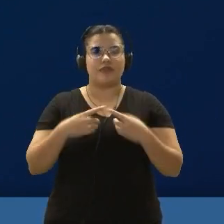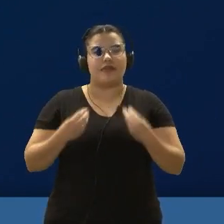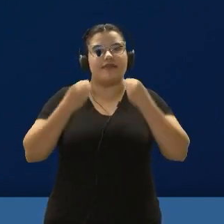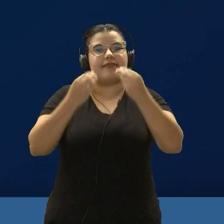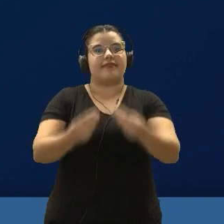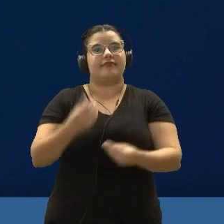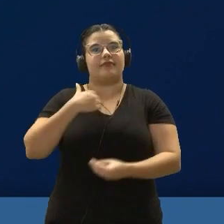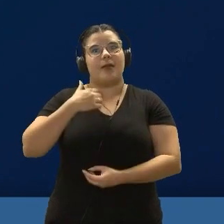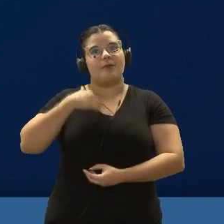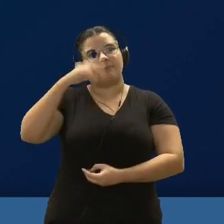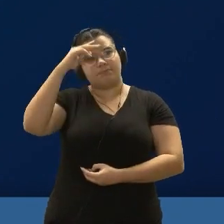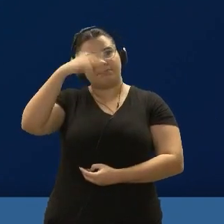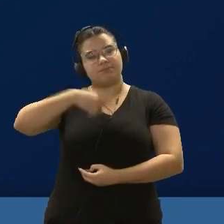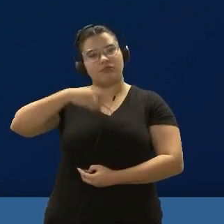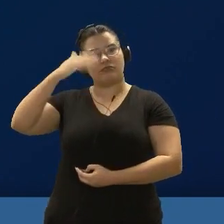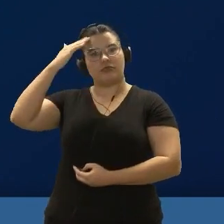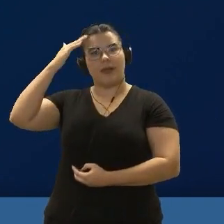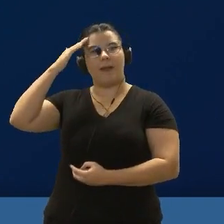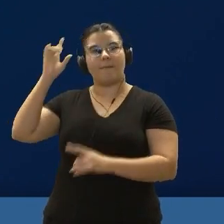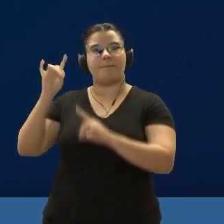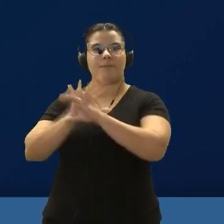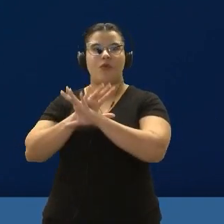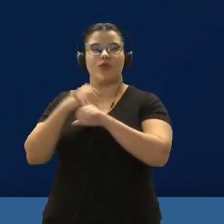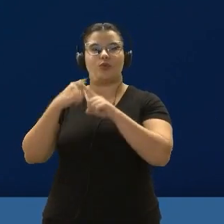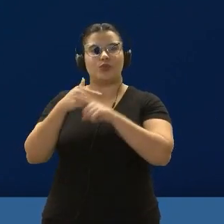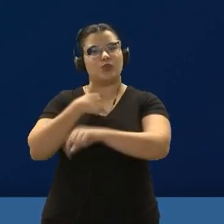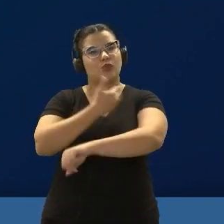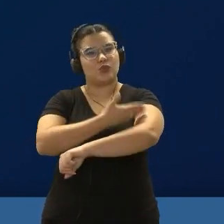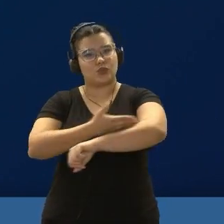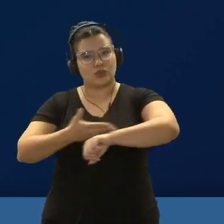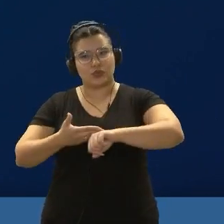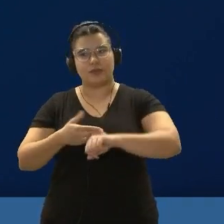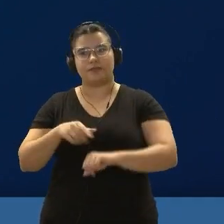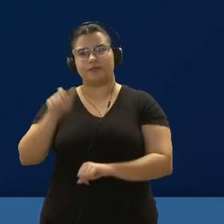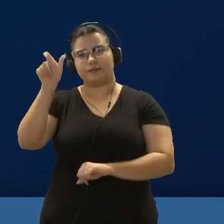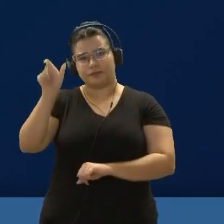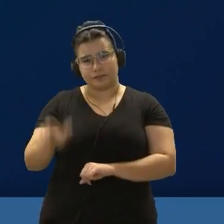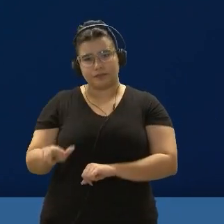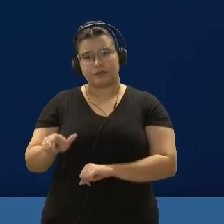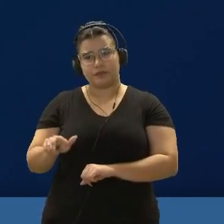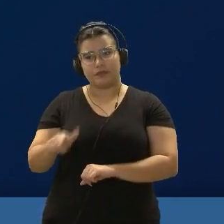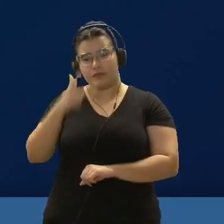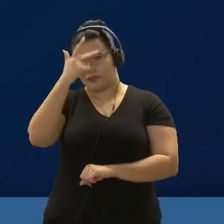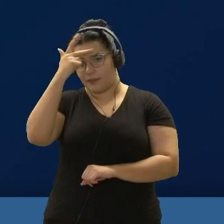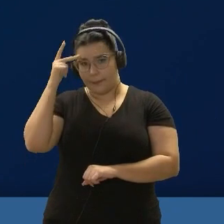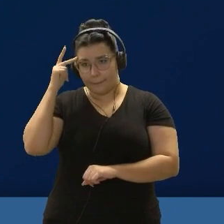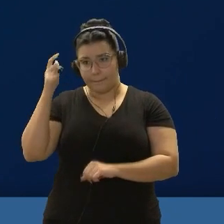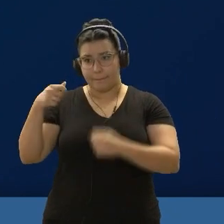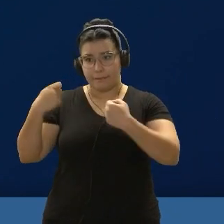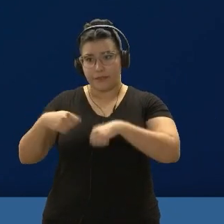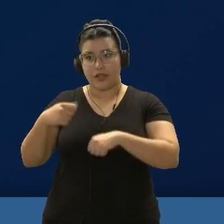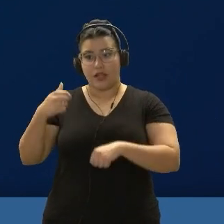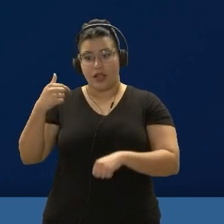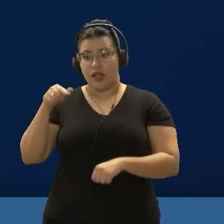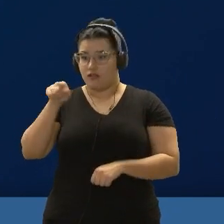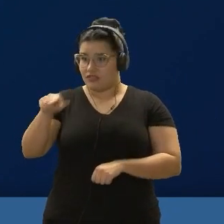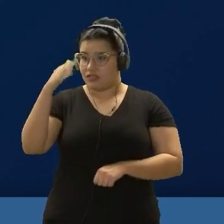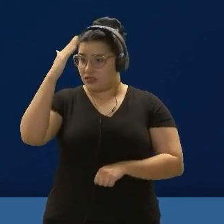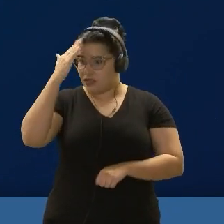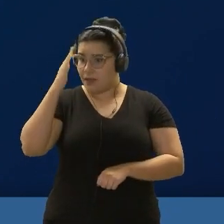para o paciente. Eu costumo dizer para meus pacientes que, olha, eu sei muito mais, você sabe muito mais diabetes do que